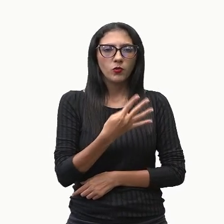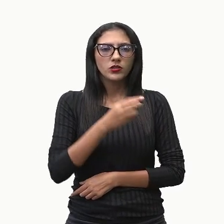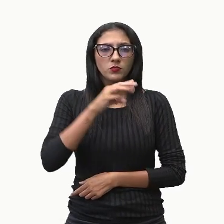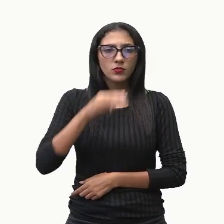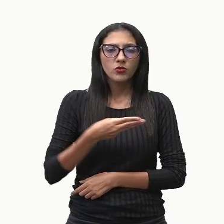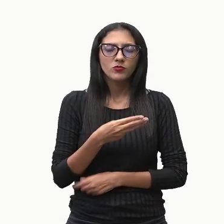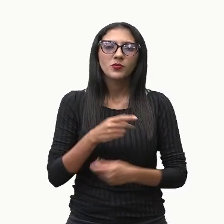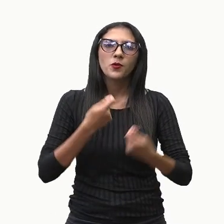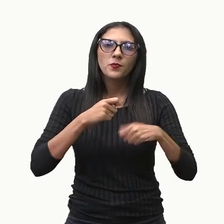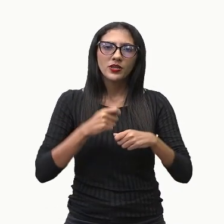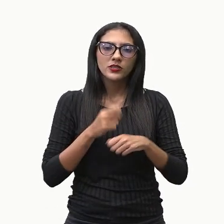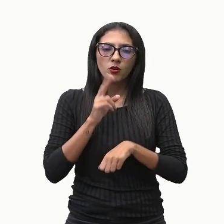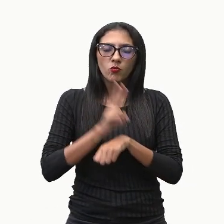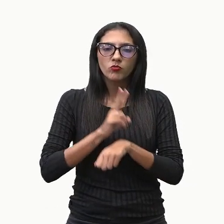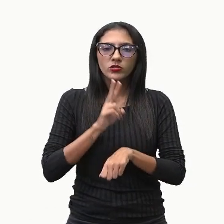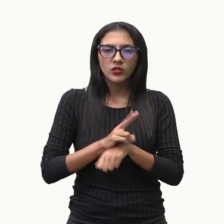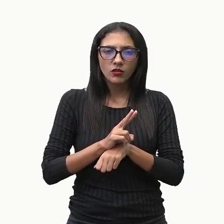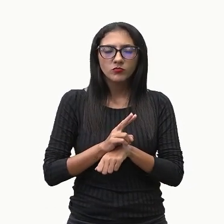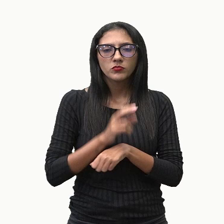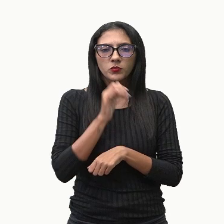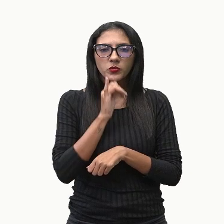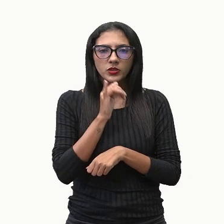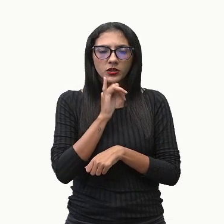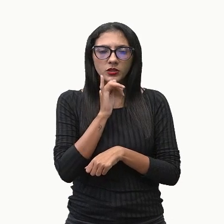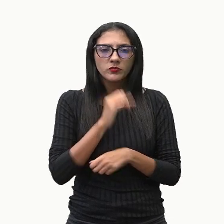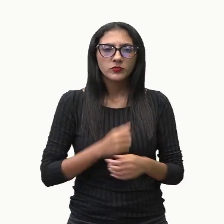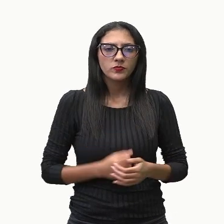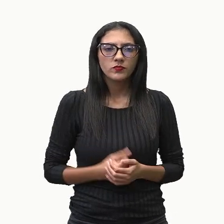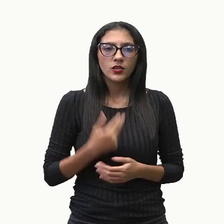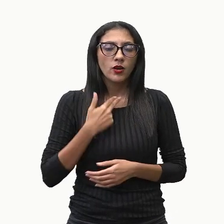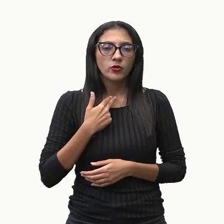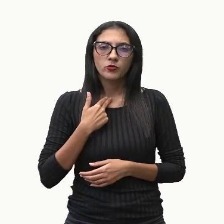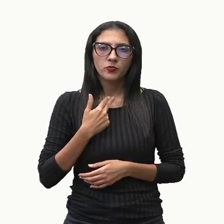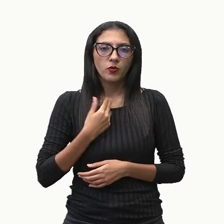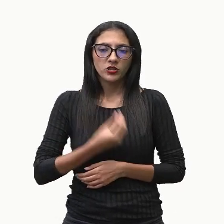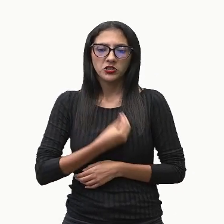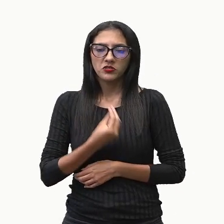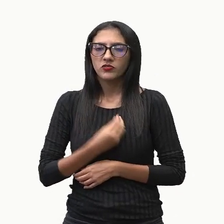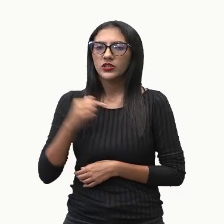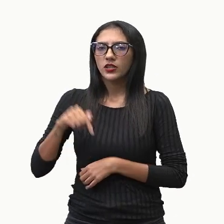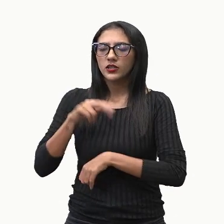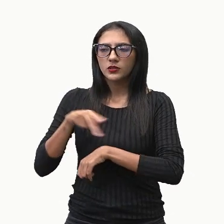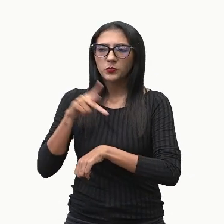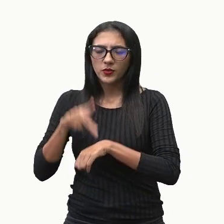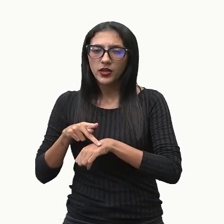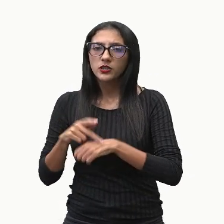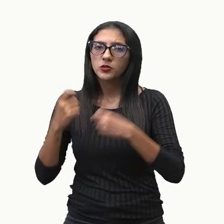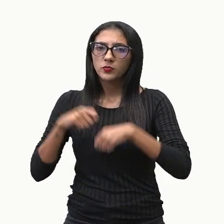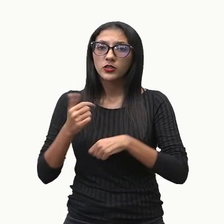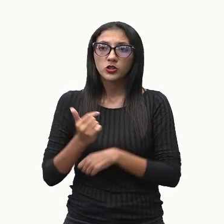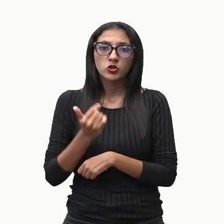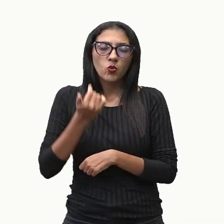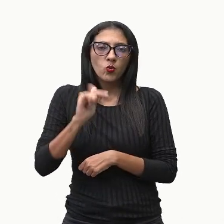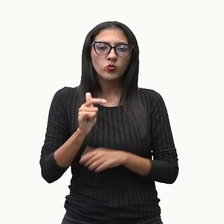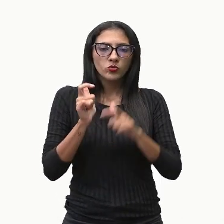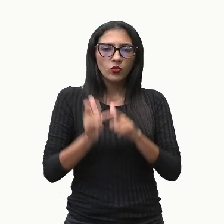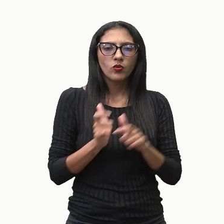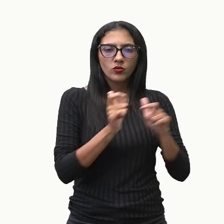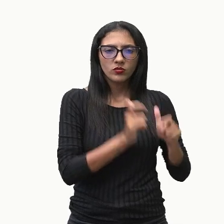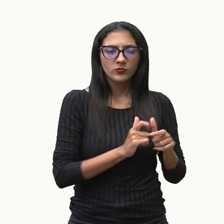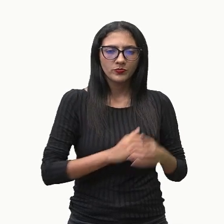de proteção internacional, ou seja, não podem ficar nos países onde estão e precisam de ajuda internacional.